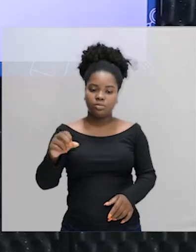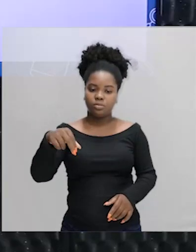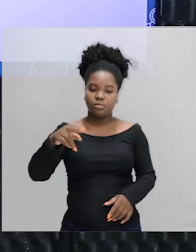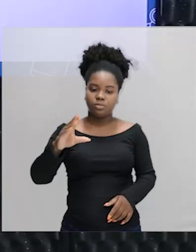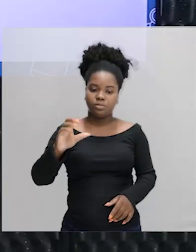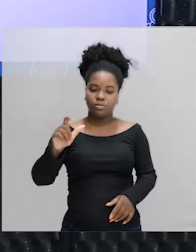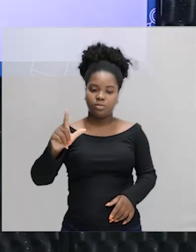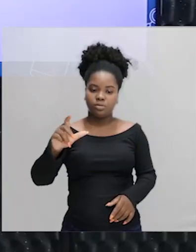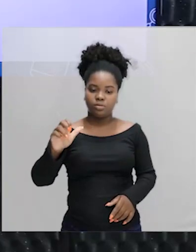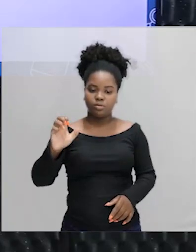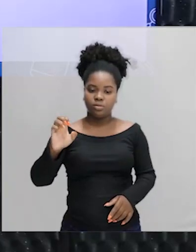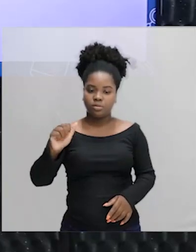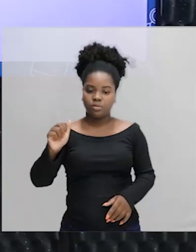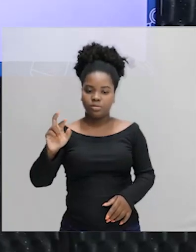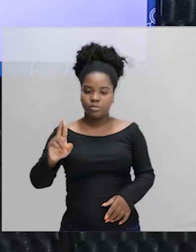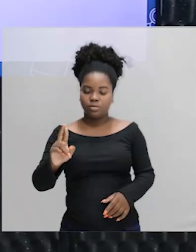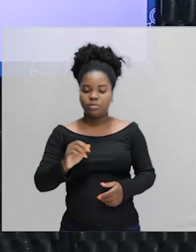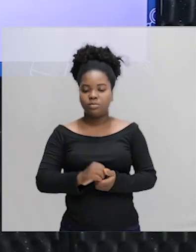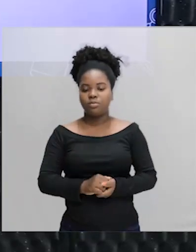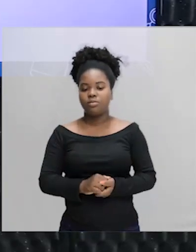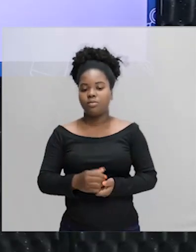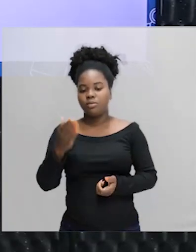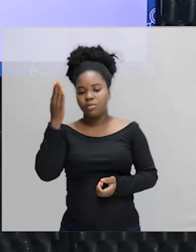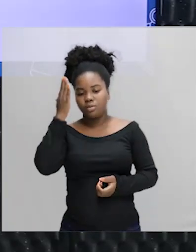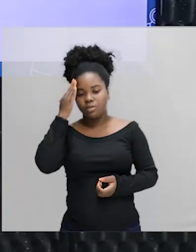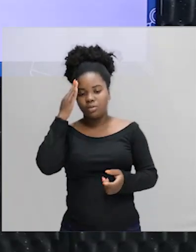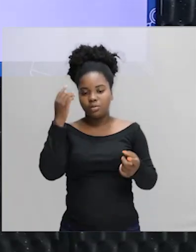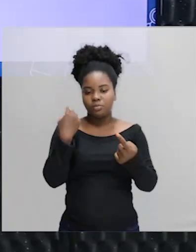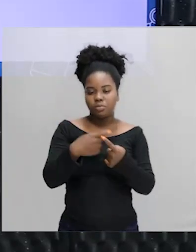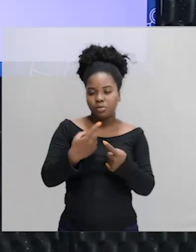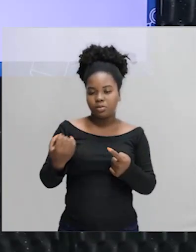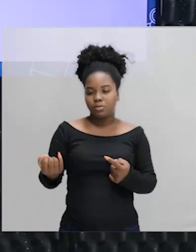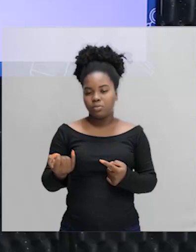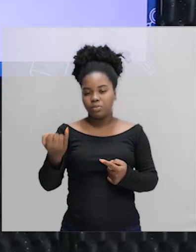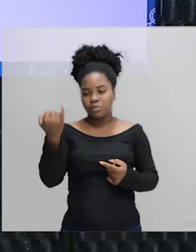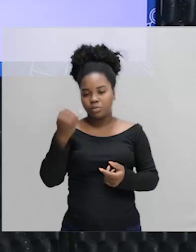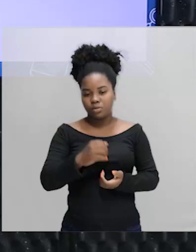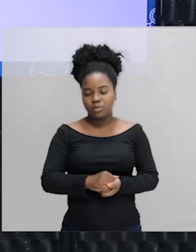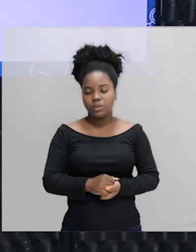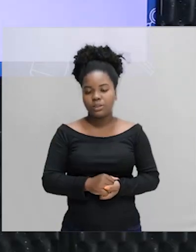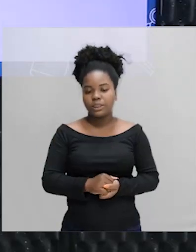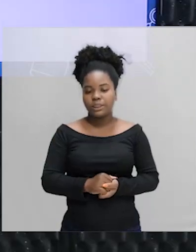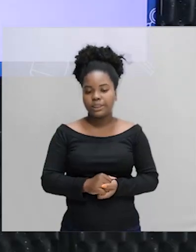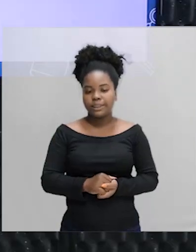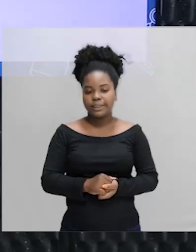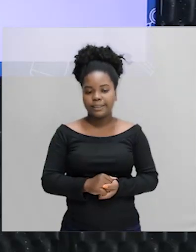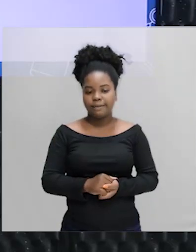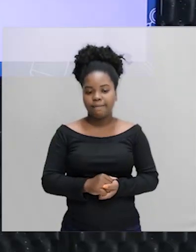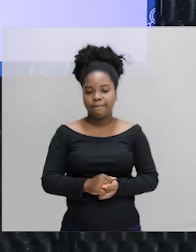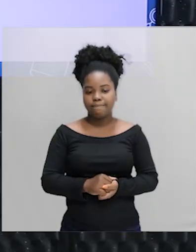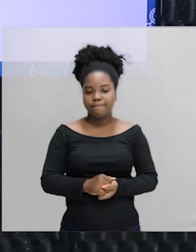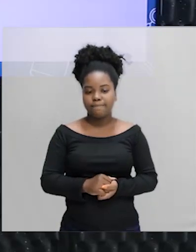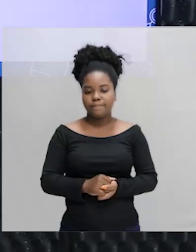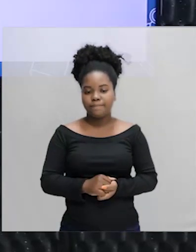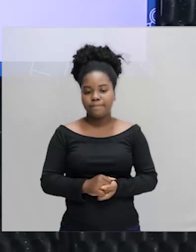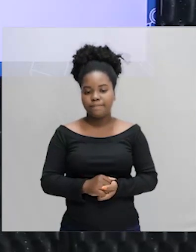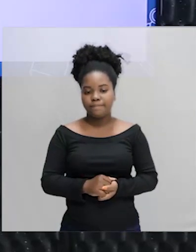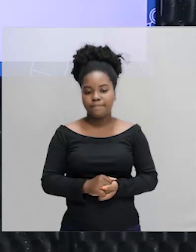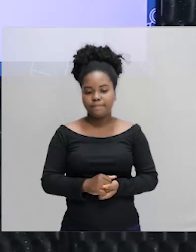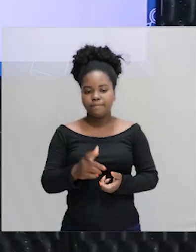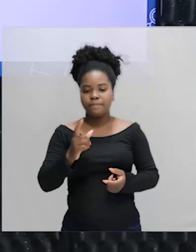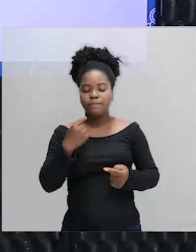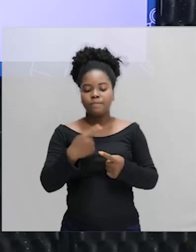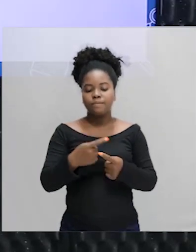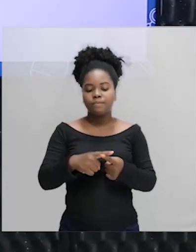bastante sobre essa fusão nuclear, tá certo? Entender o porquê que ela é importante aí para é, esse brilho que